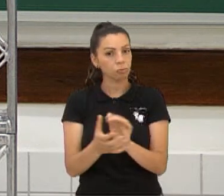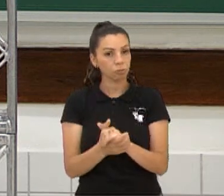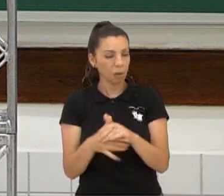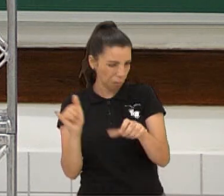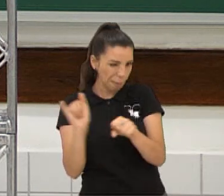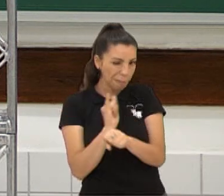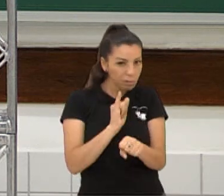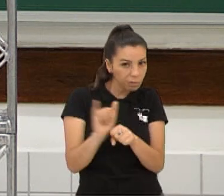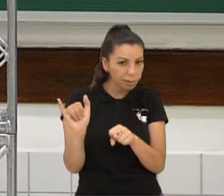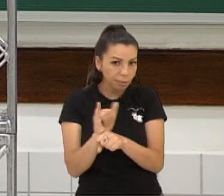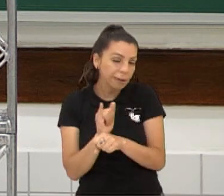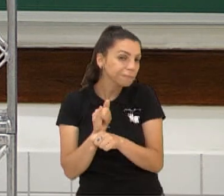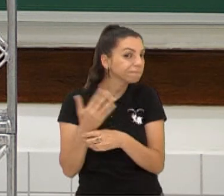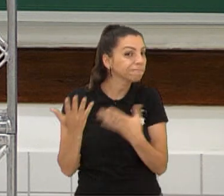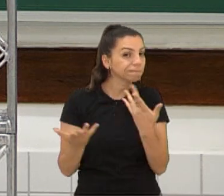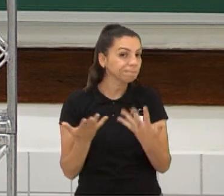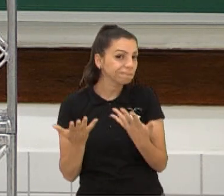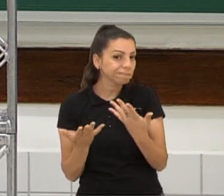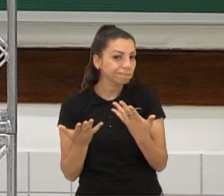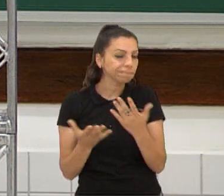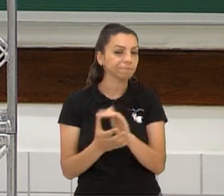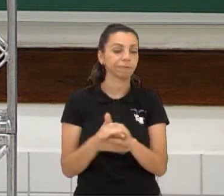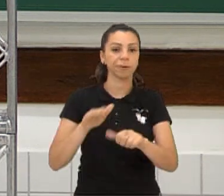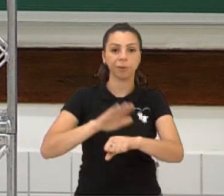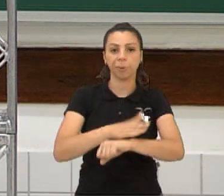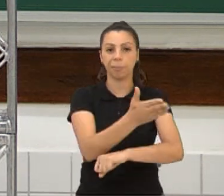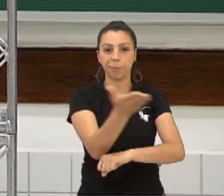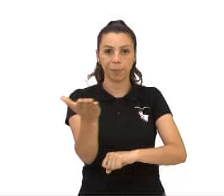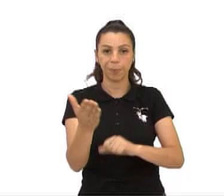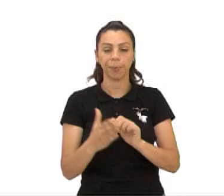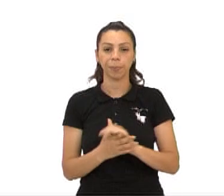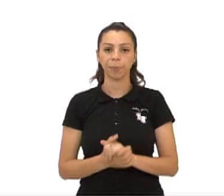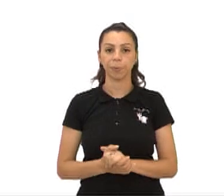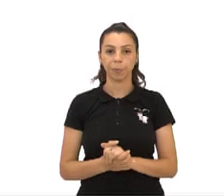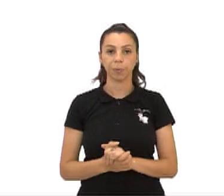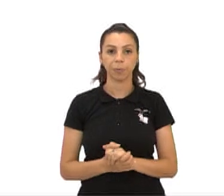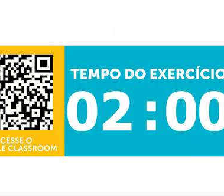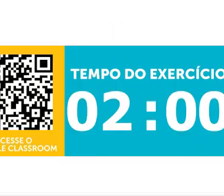boa estratégia essa? Vamos lá, tempo para vocês.